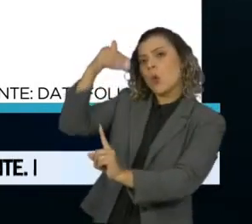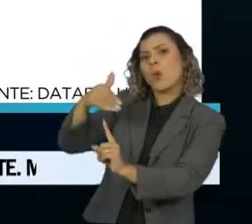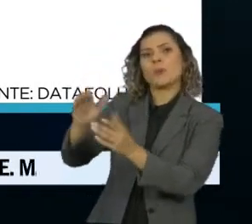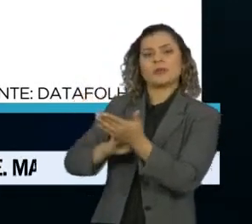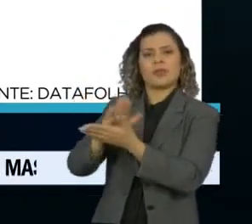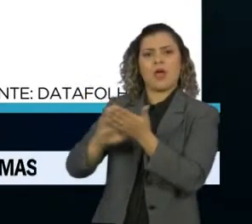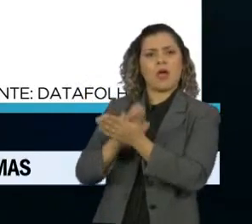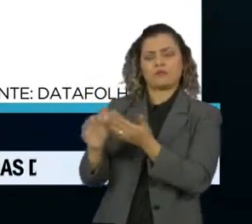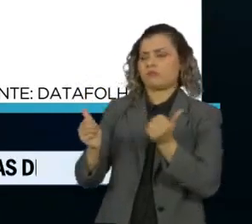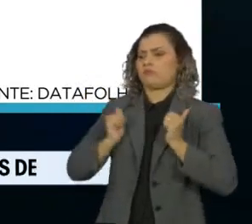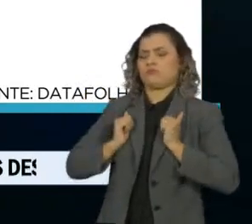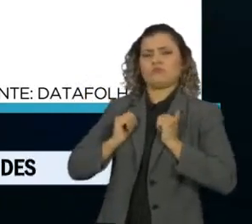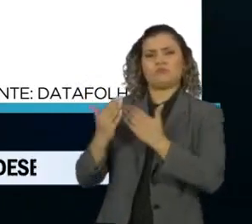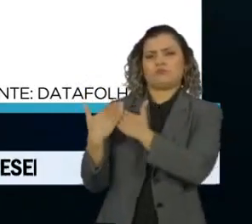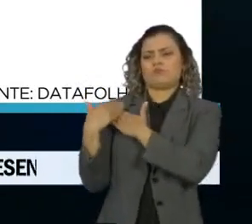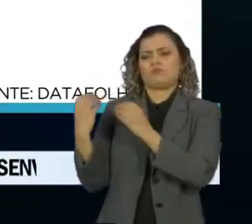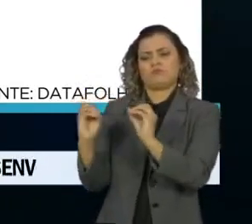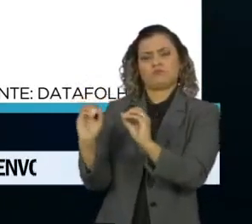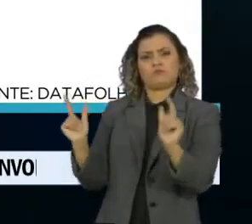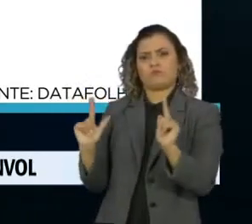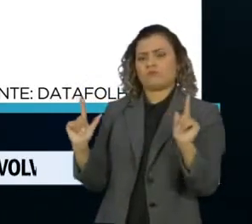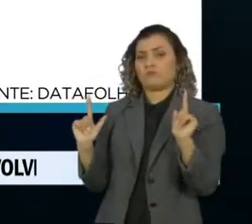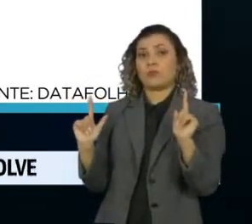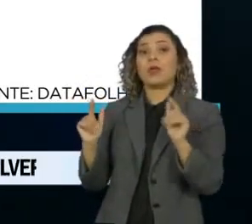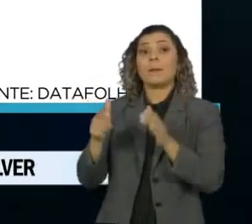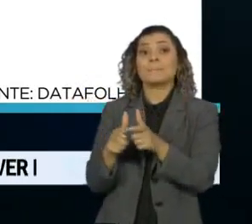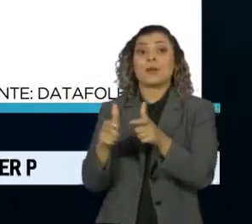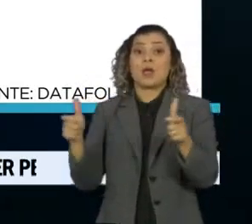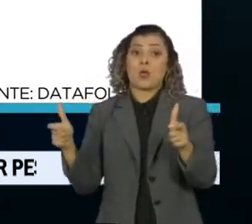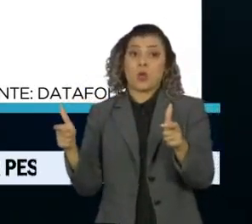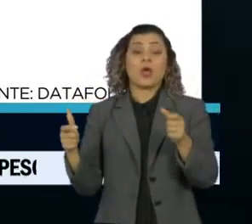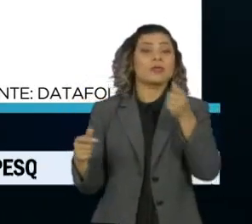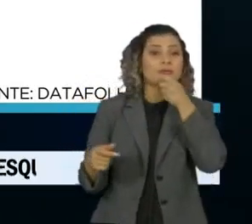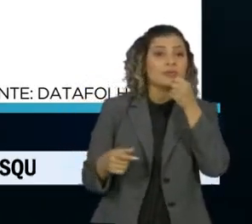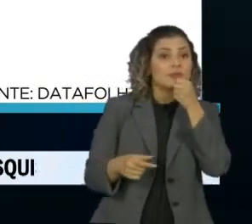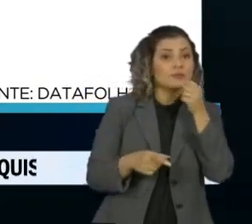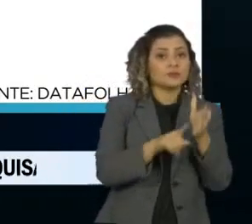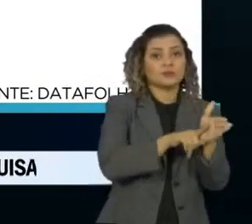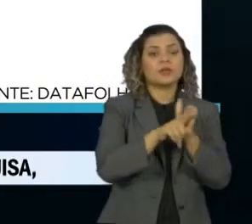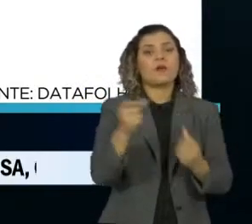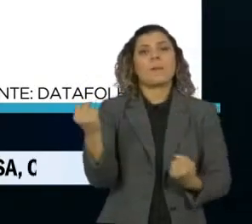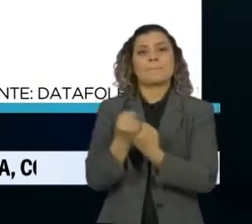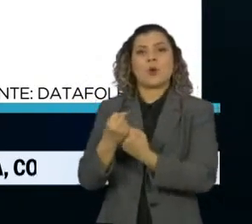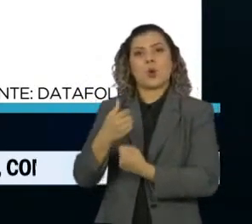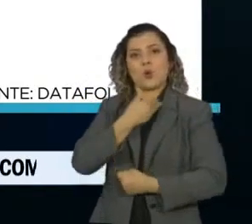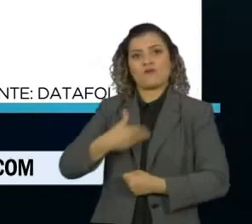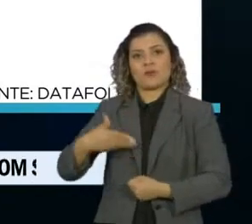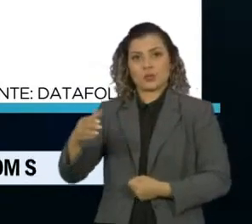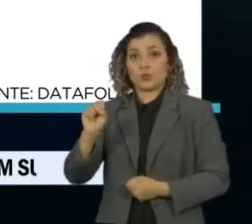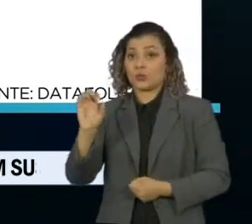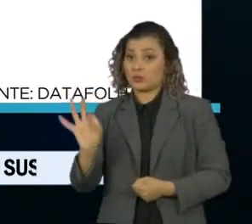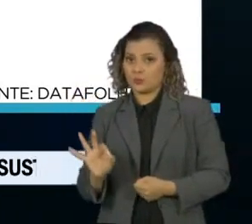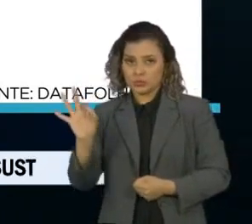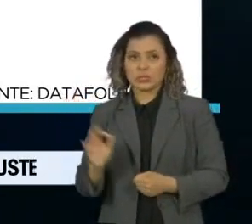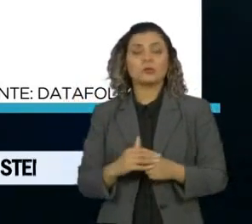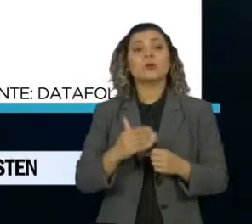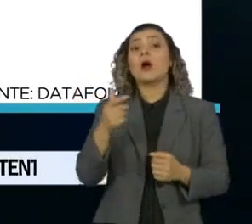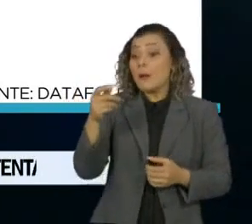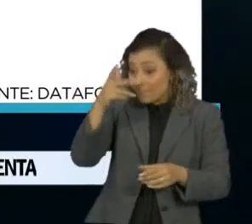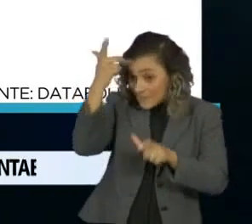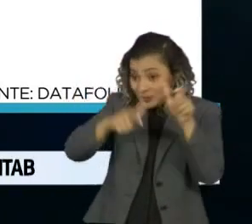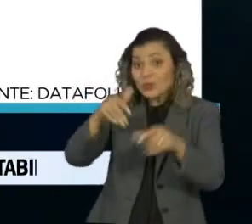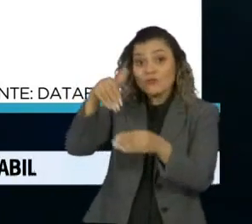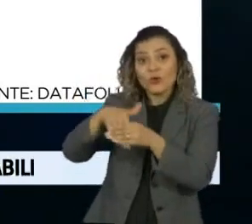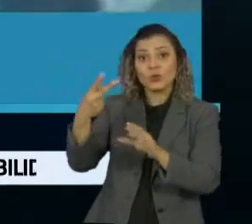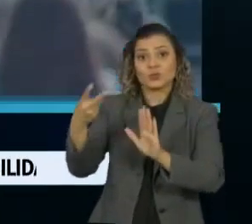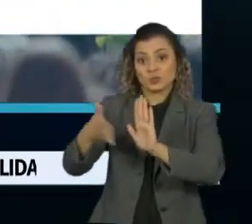a responsabilidade pelas mortes é maior entre os entrevistados que aprovam o governo e entre os que votaram em Bolsonaro no